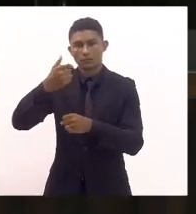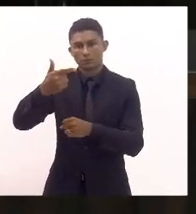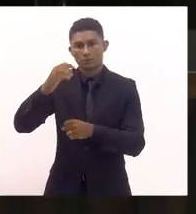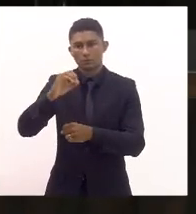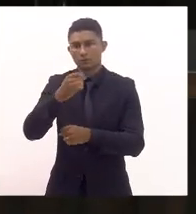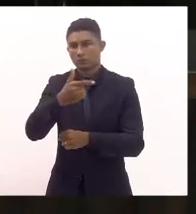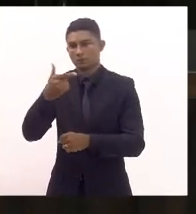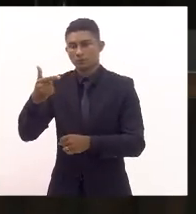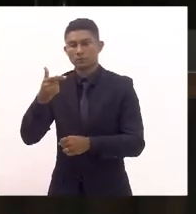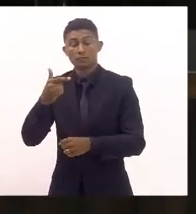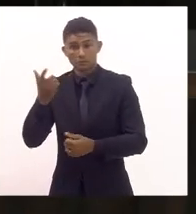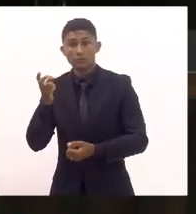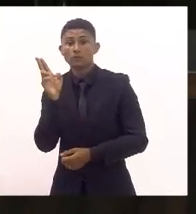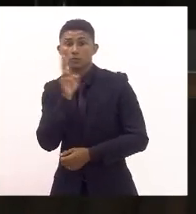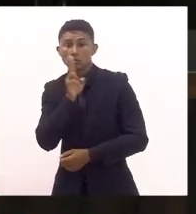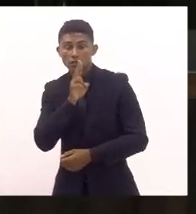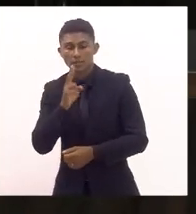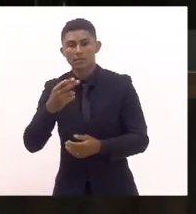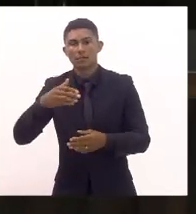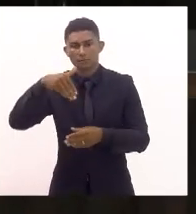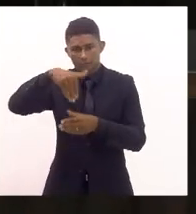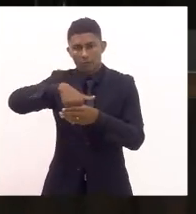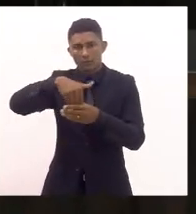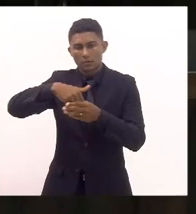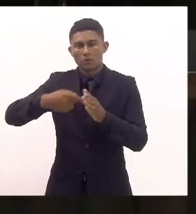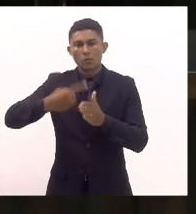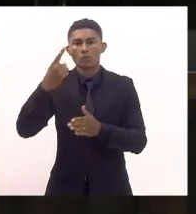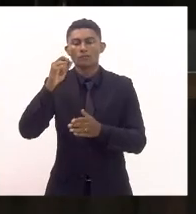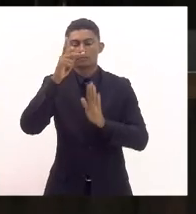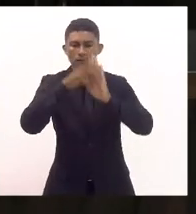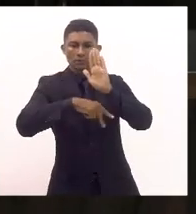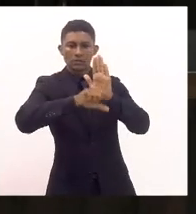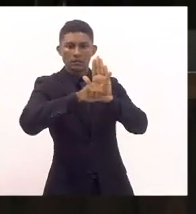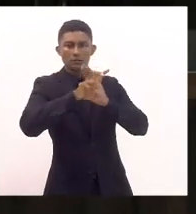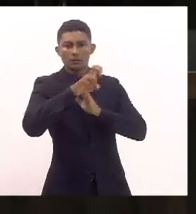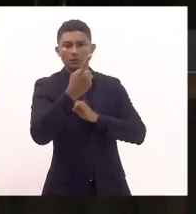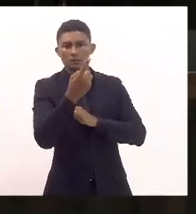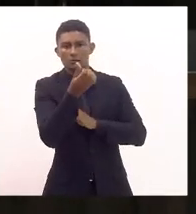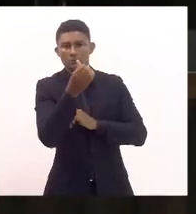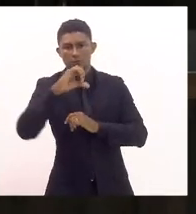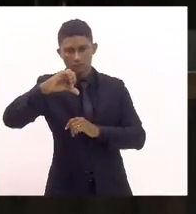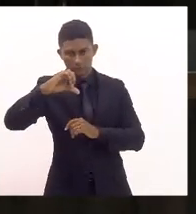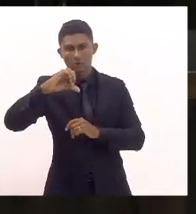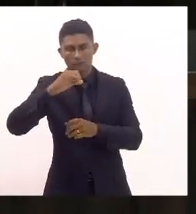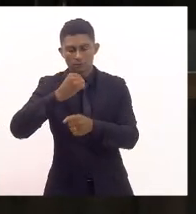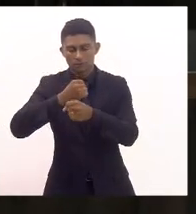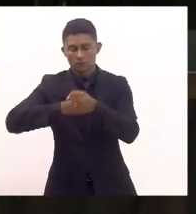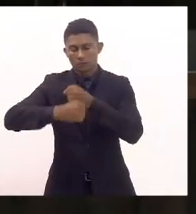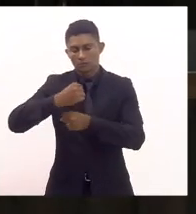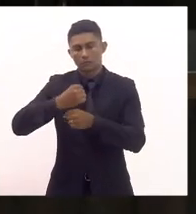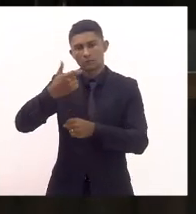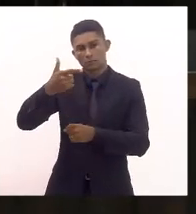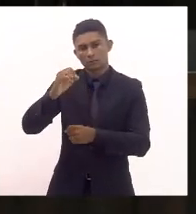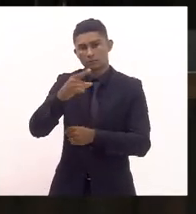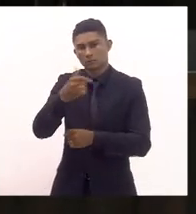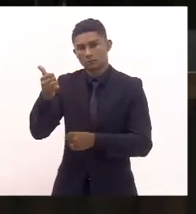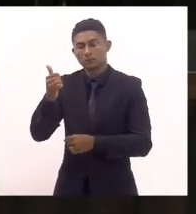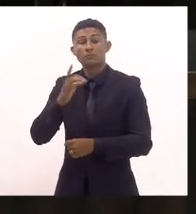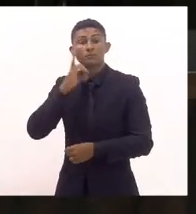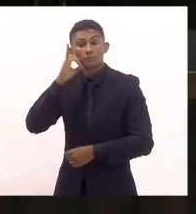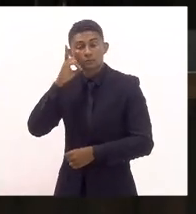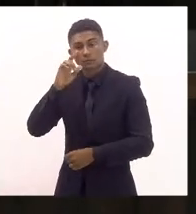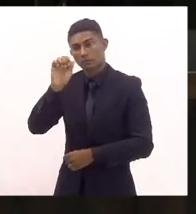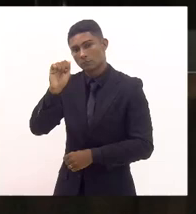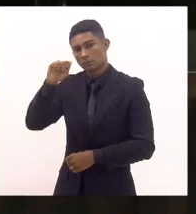em votação em discussão única projeto de lei 5169 de 2021 de autoria do deputado André Corrêa